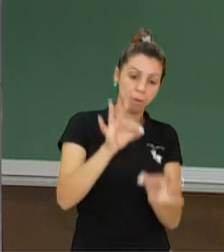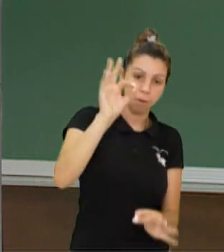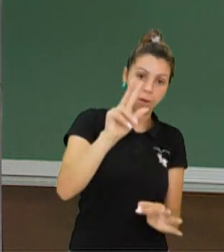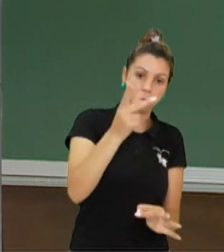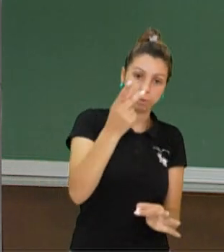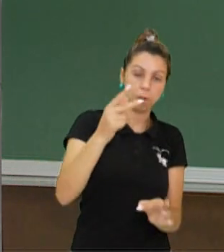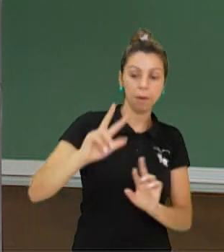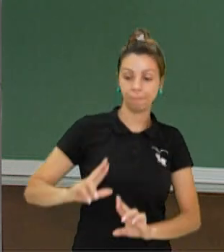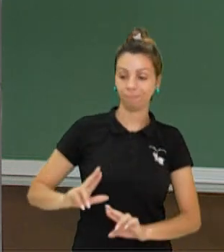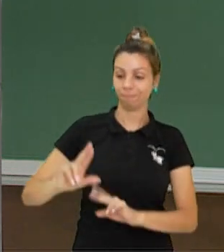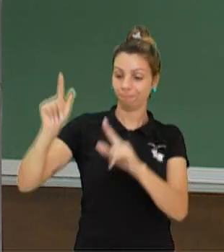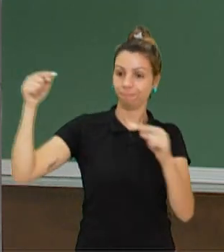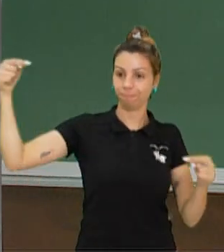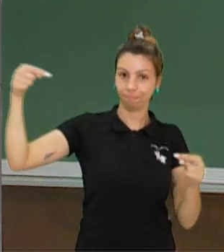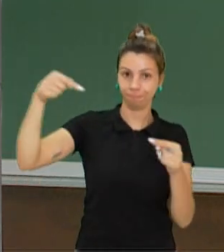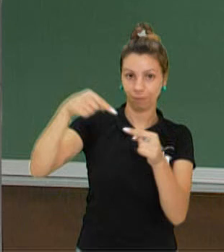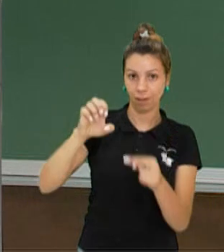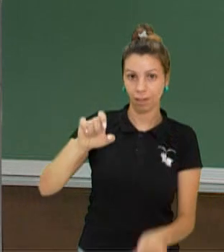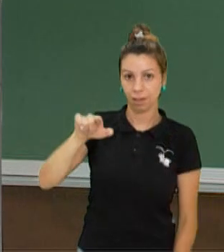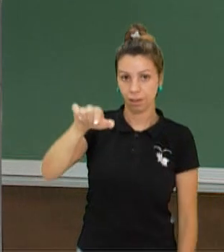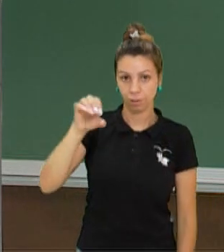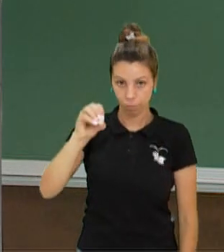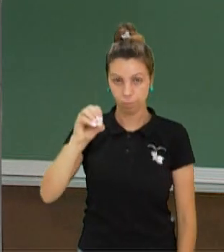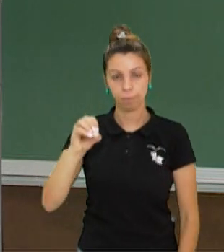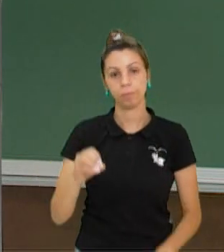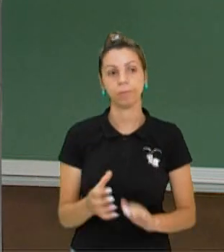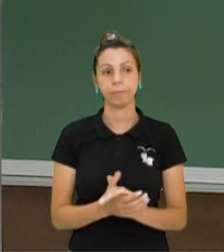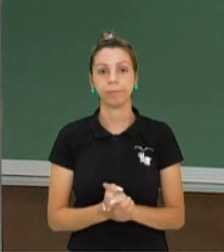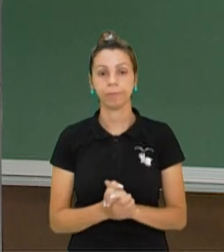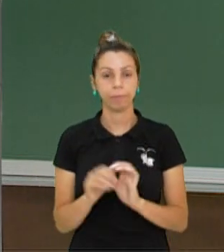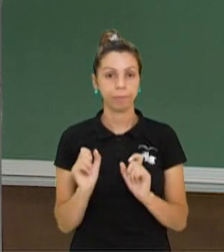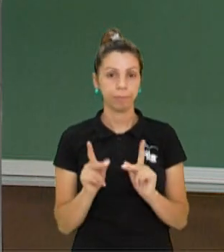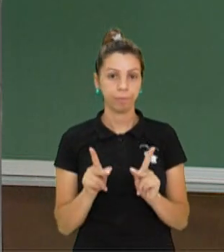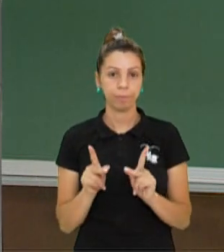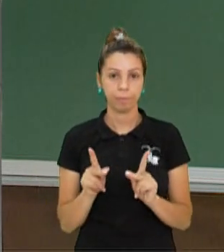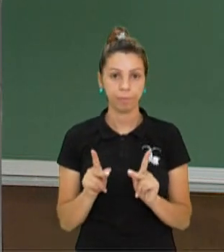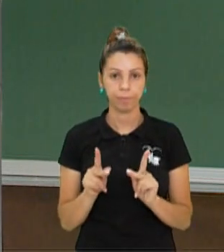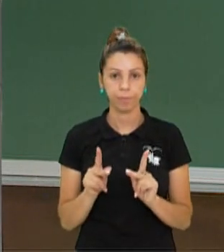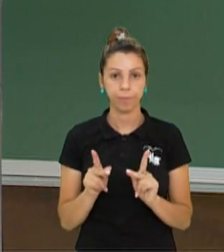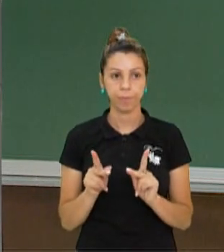é diferente do eixo, tá certo? Beleza?